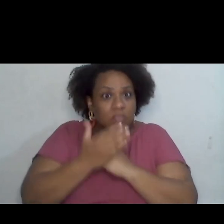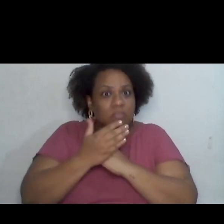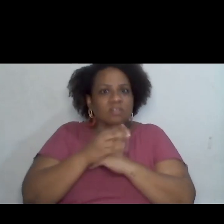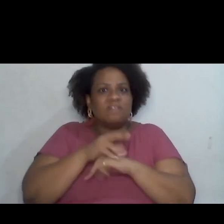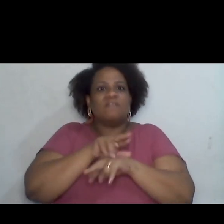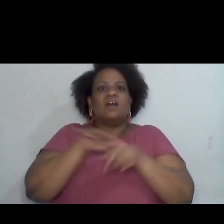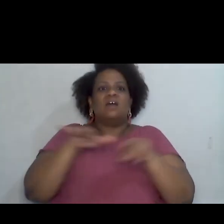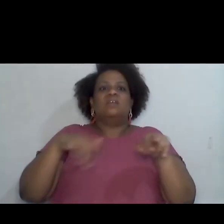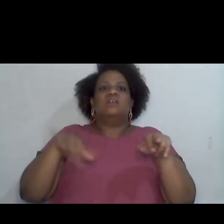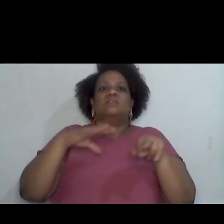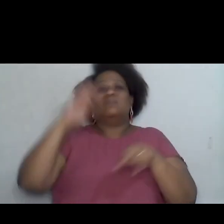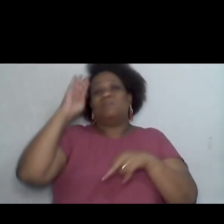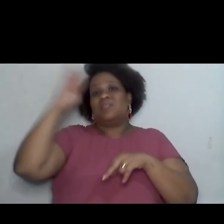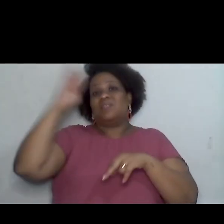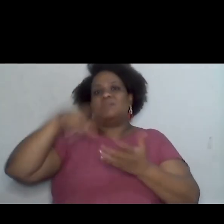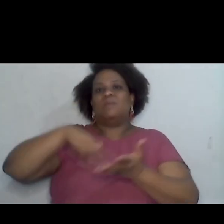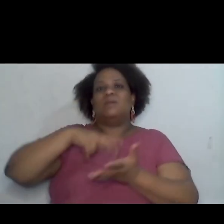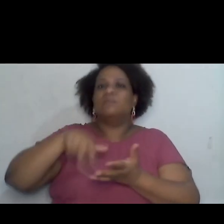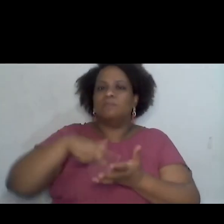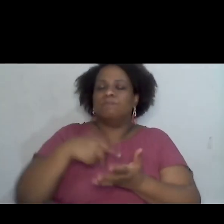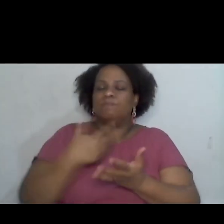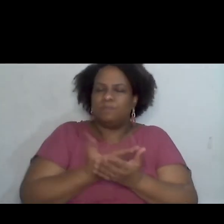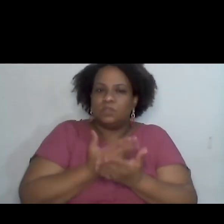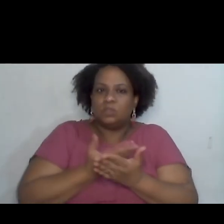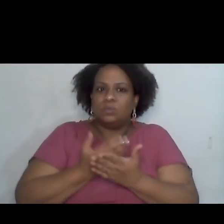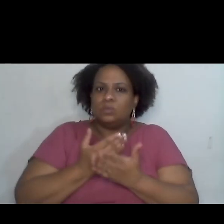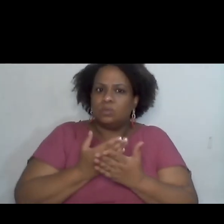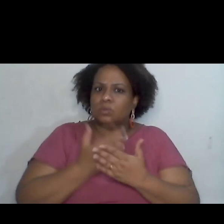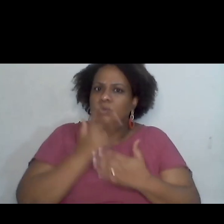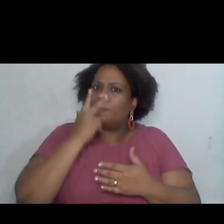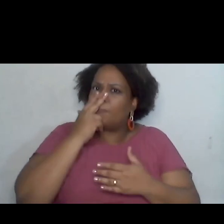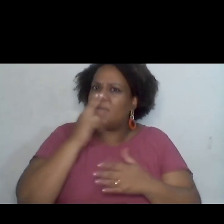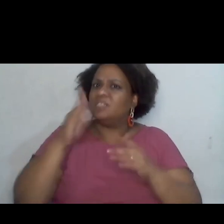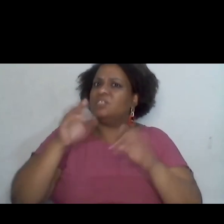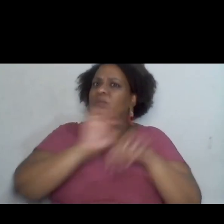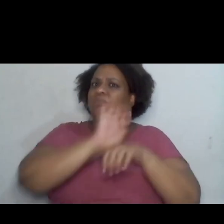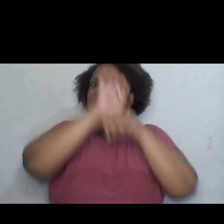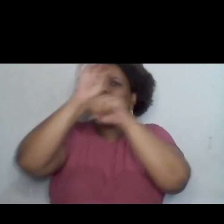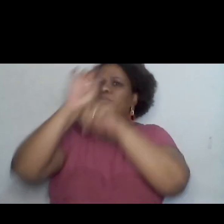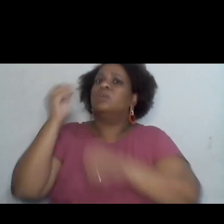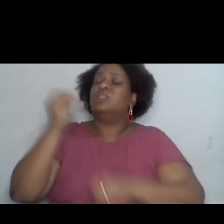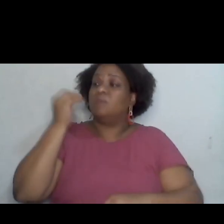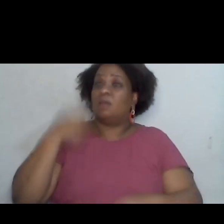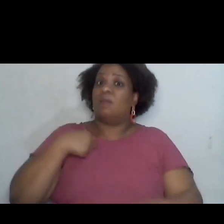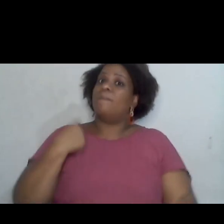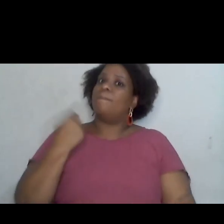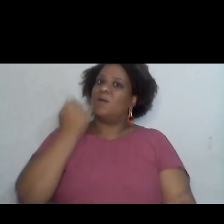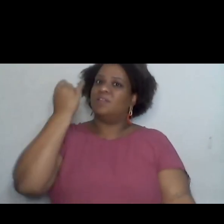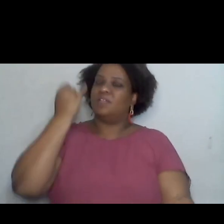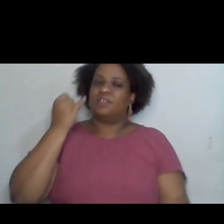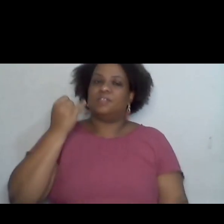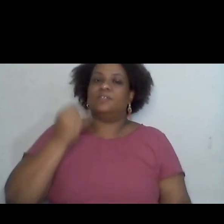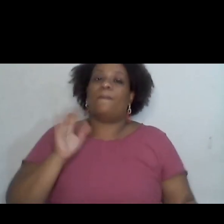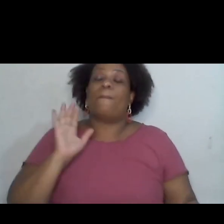mas, sobretudo, para a dança. Então, nós vamos estudar. Me parece que já tem estados com essa experiência, e para a gente isso é bem importante, mas,